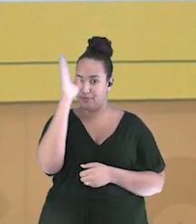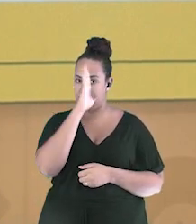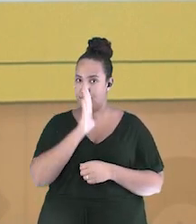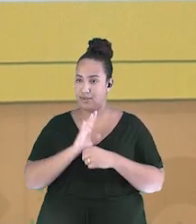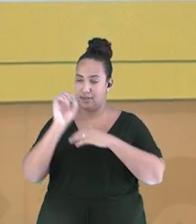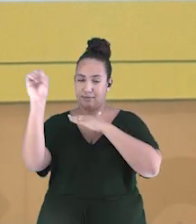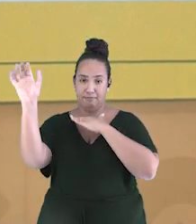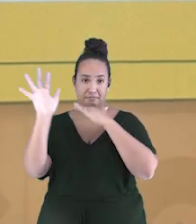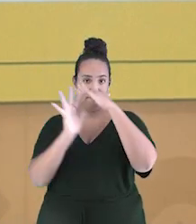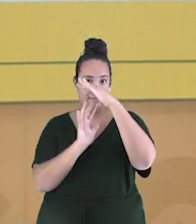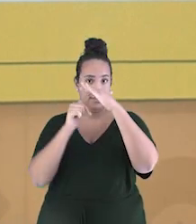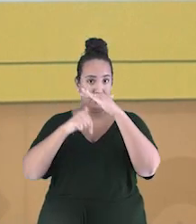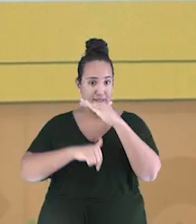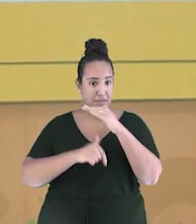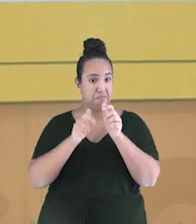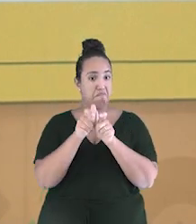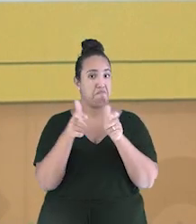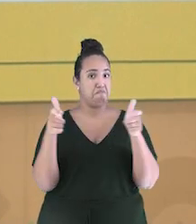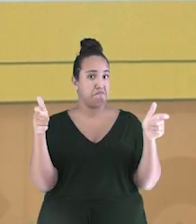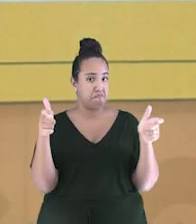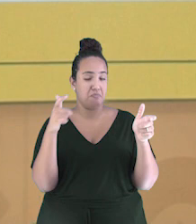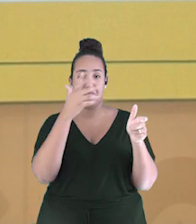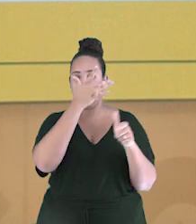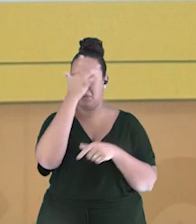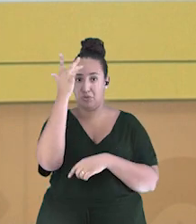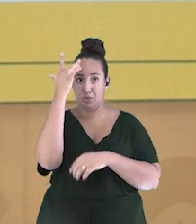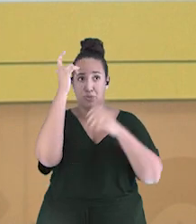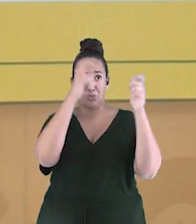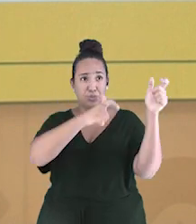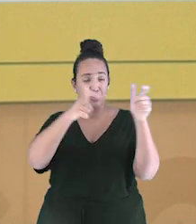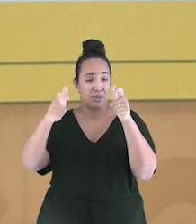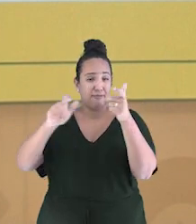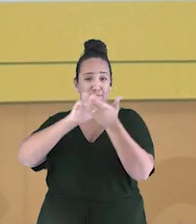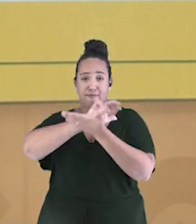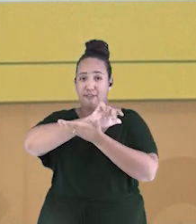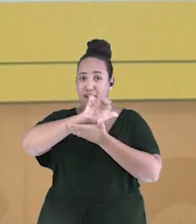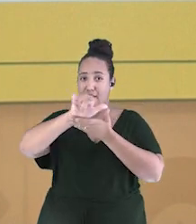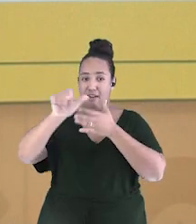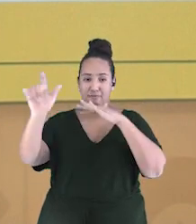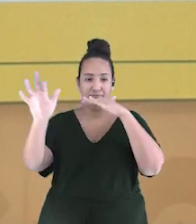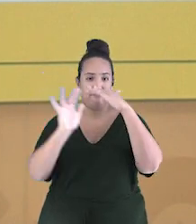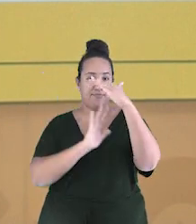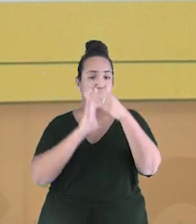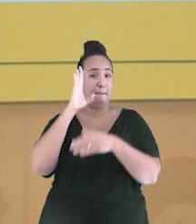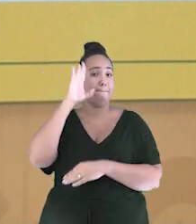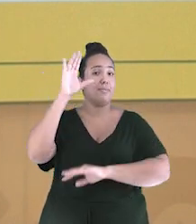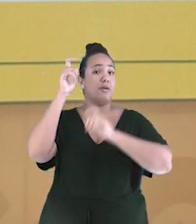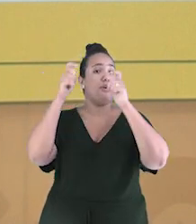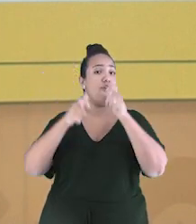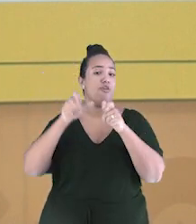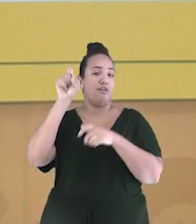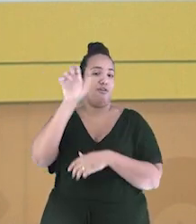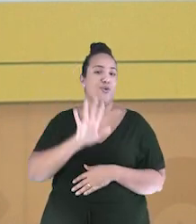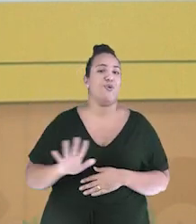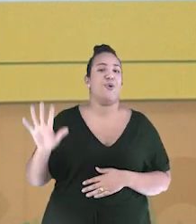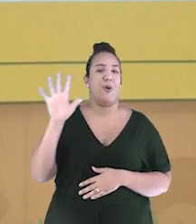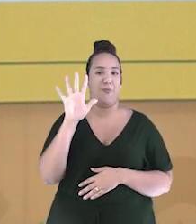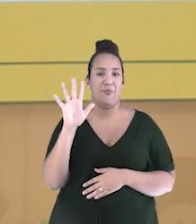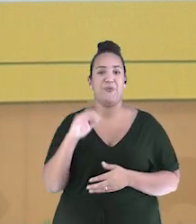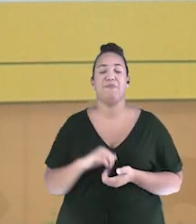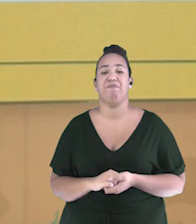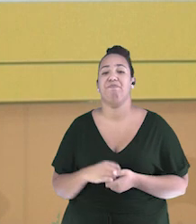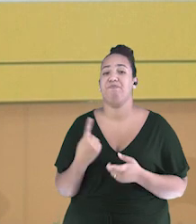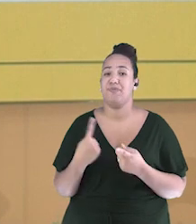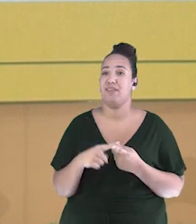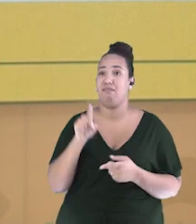o Brasil foram grandes e que os imigrantes vieram de vários lugares do mundo, principalmente da Europa? Como a Europa